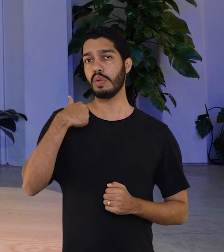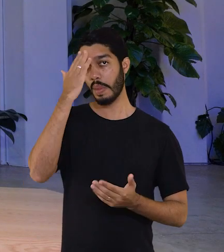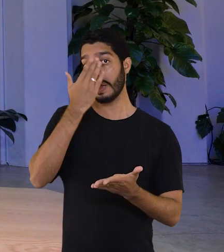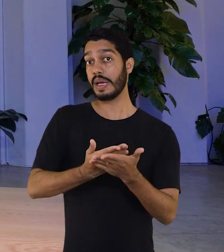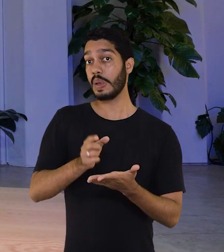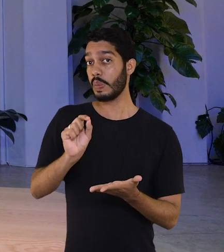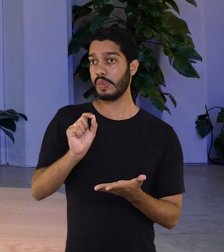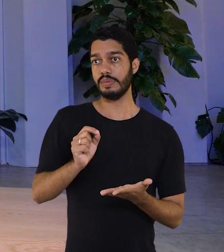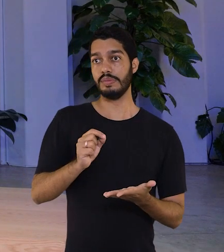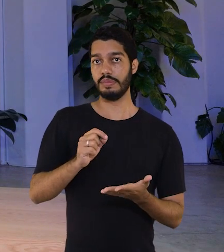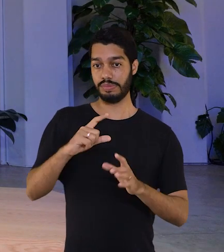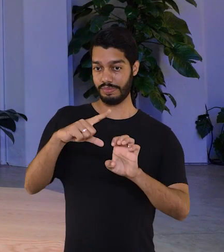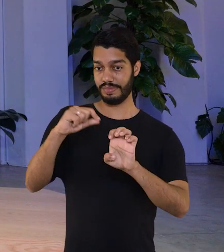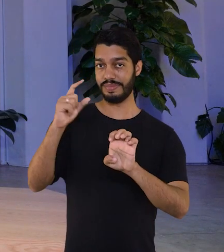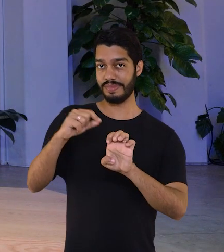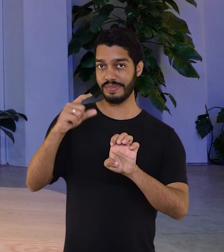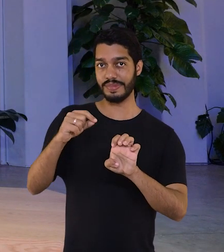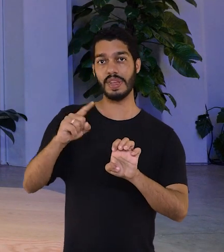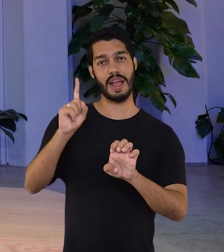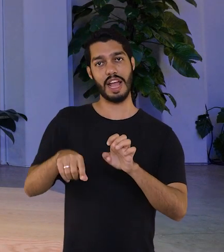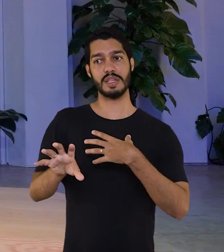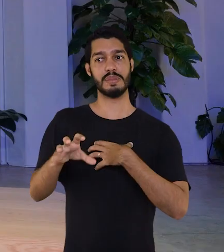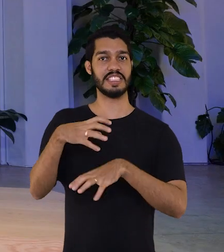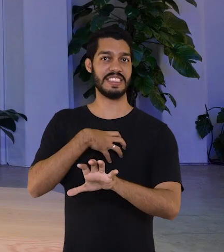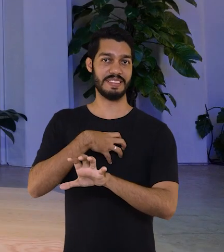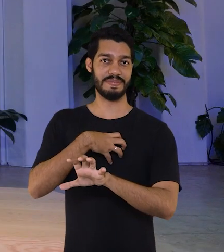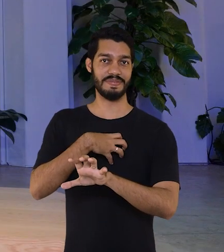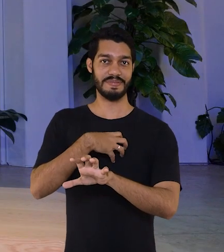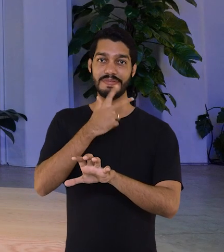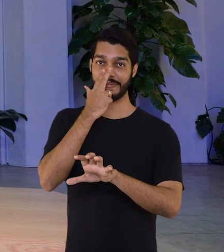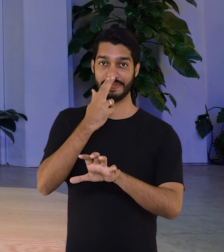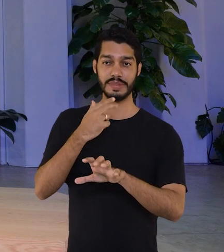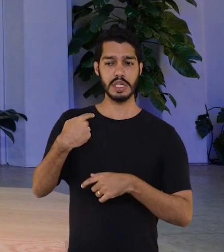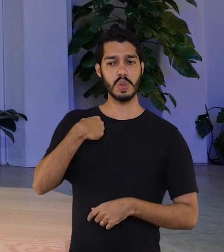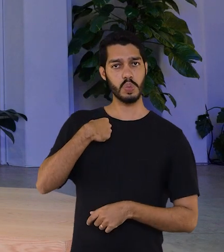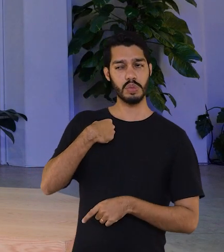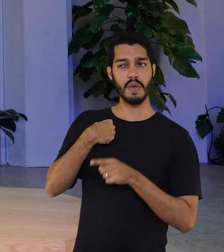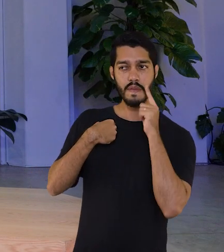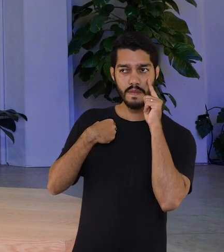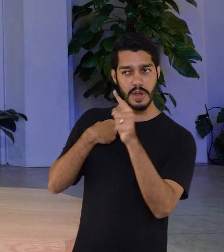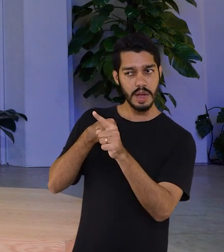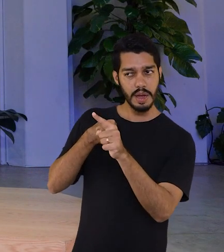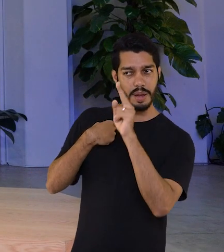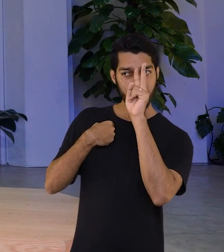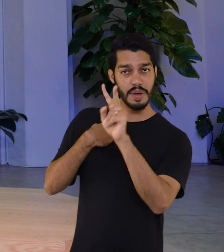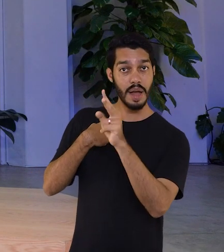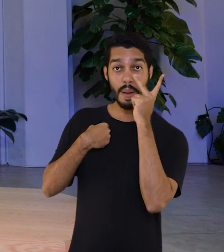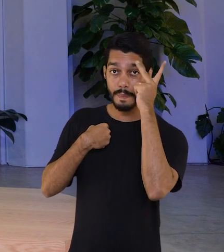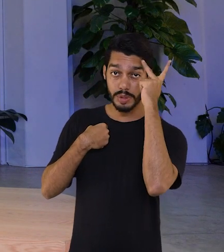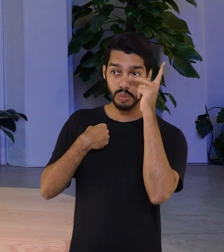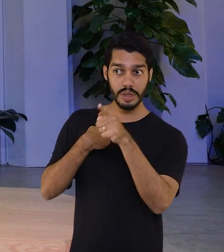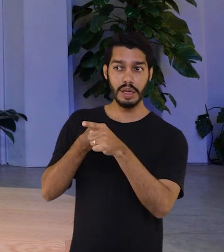acredito muito fortemente que o processo de empreender é um processo de exercitar empatia. Então, é uma pessoa, qual o problema dela, vou resolver,